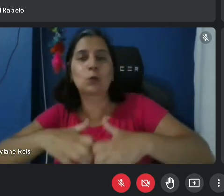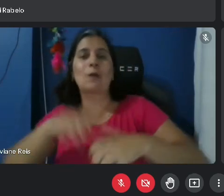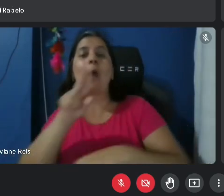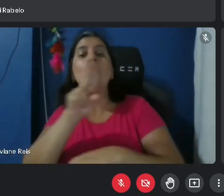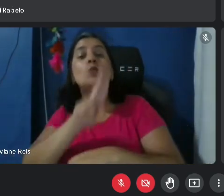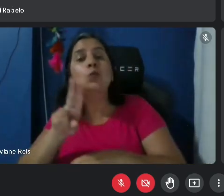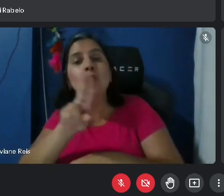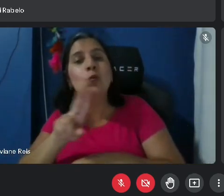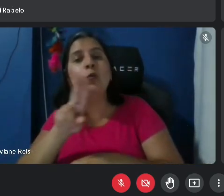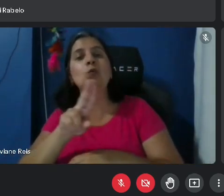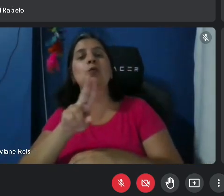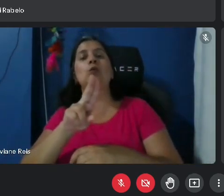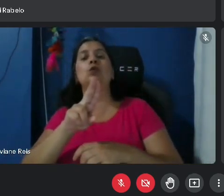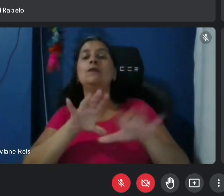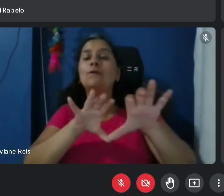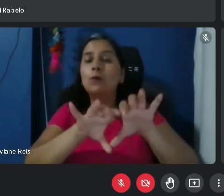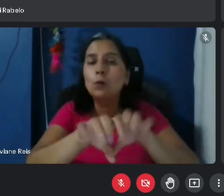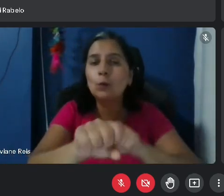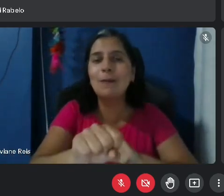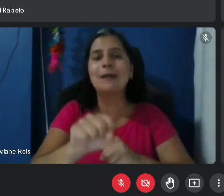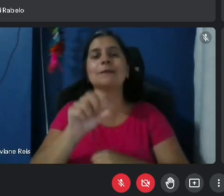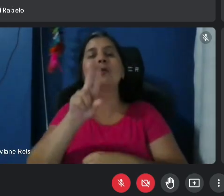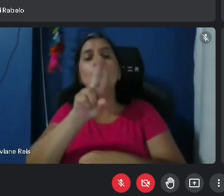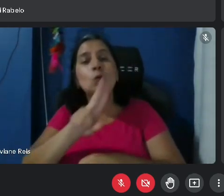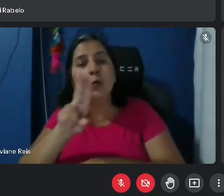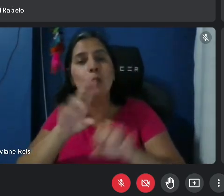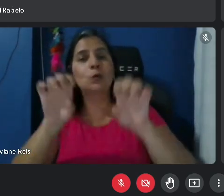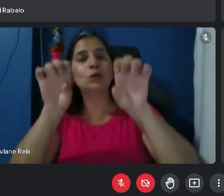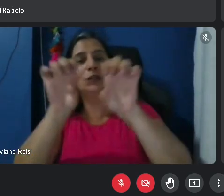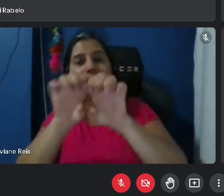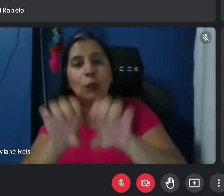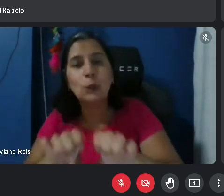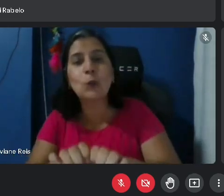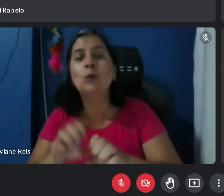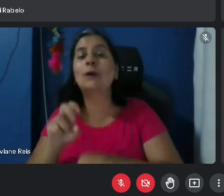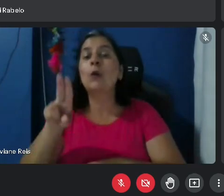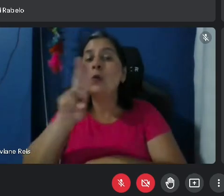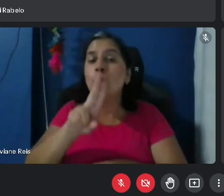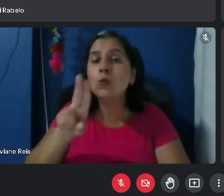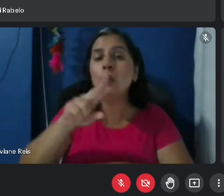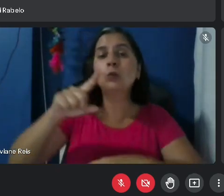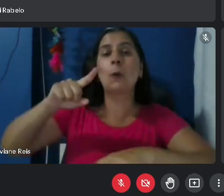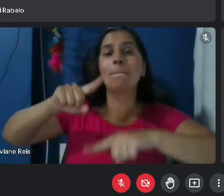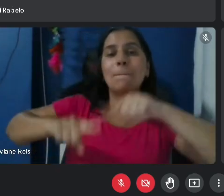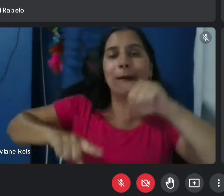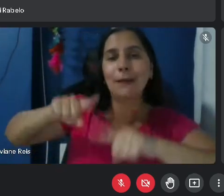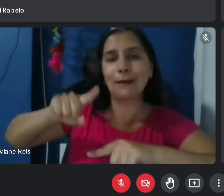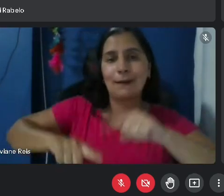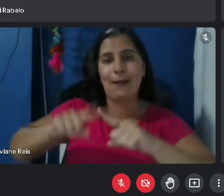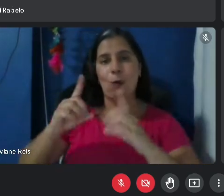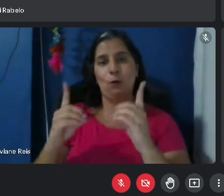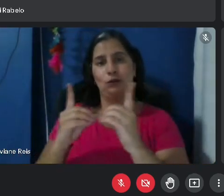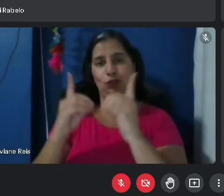de toda a nação. Então, é necessário que se use esses mecanismos na formação, na estrutura, que use